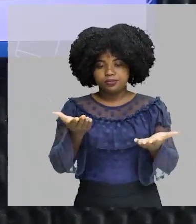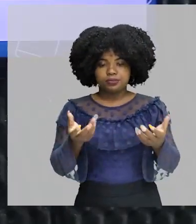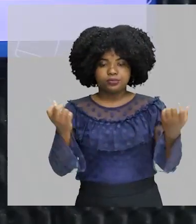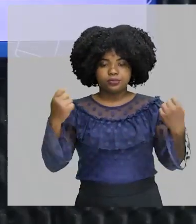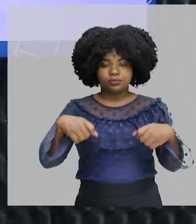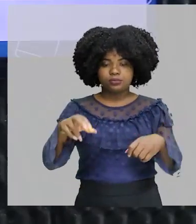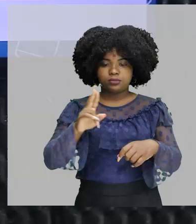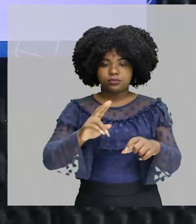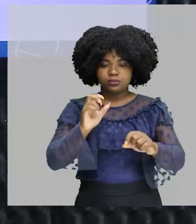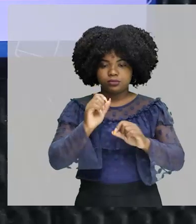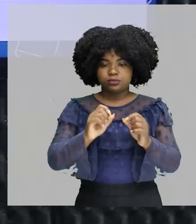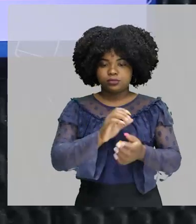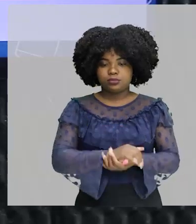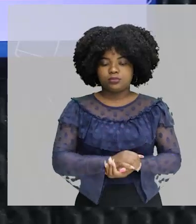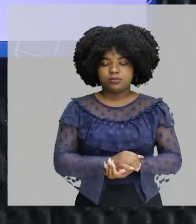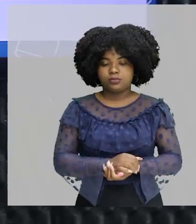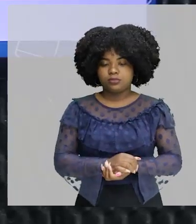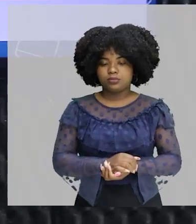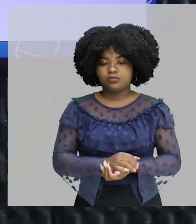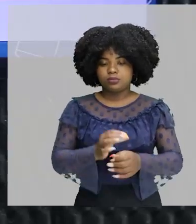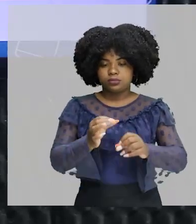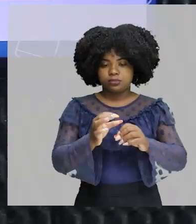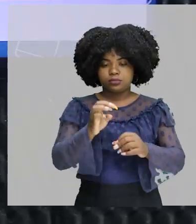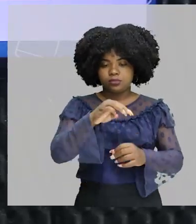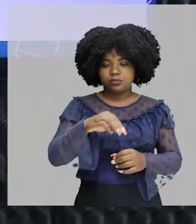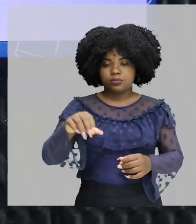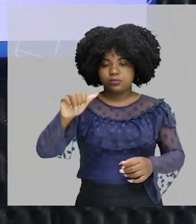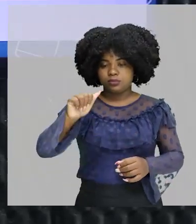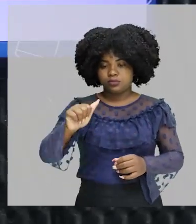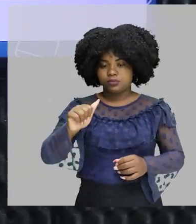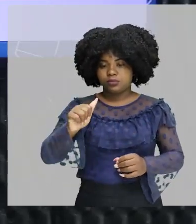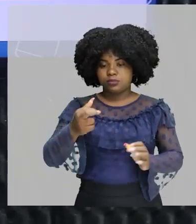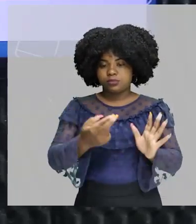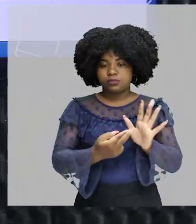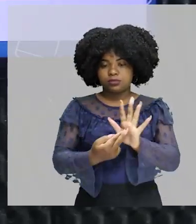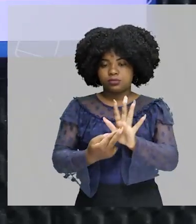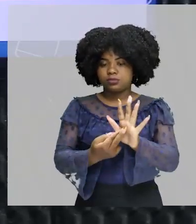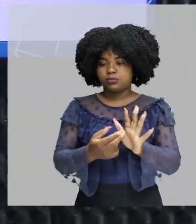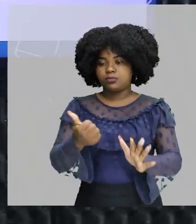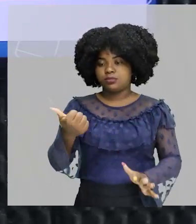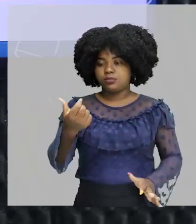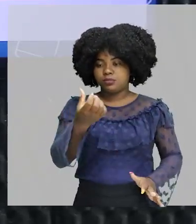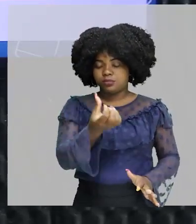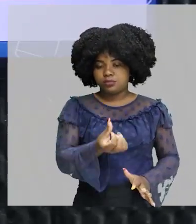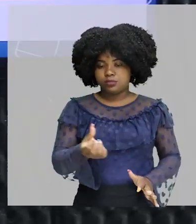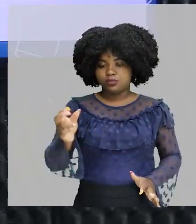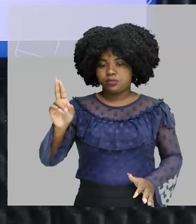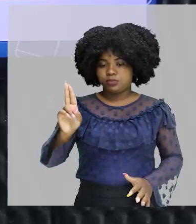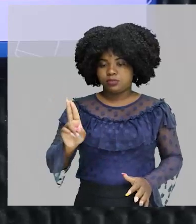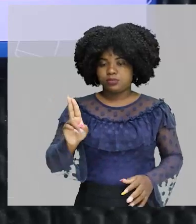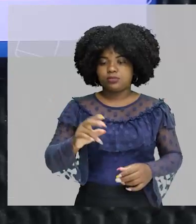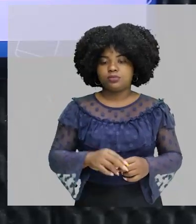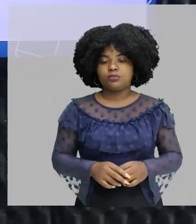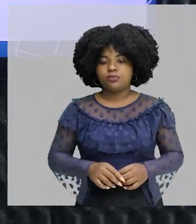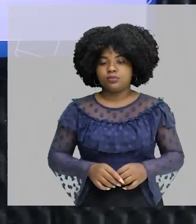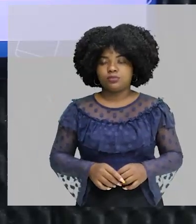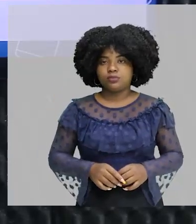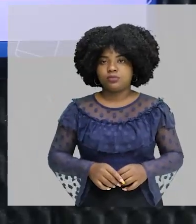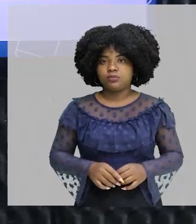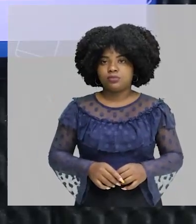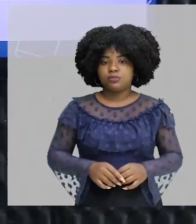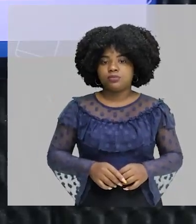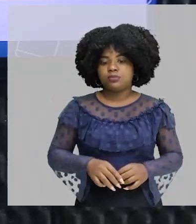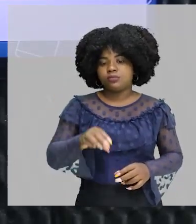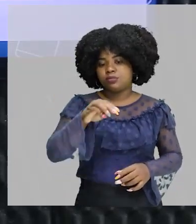a massa atômica do oxigênio equivale a 16 U, 16 unidades de massa atômica. A